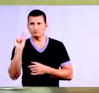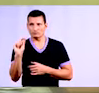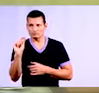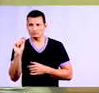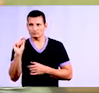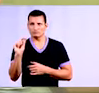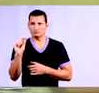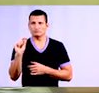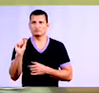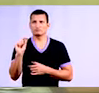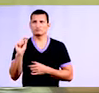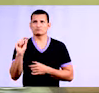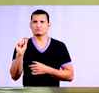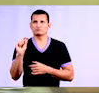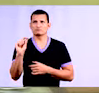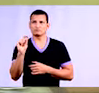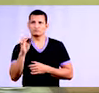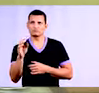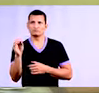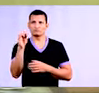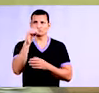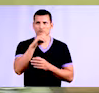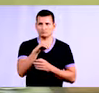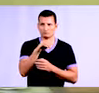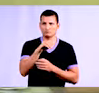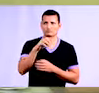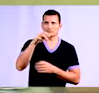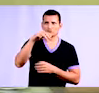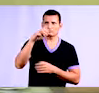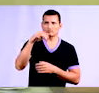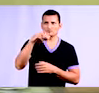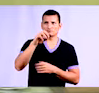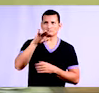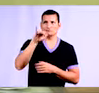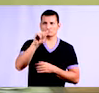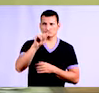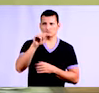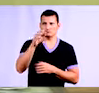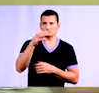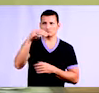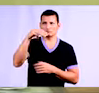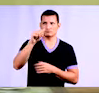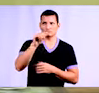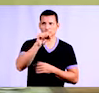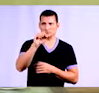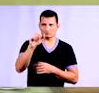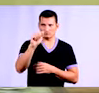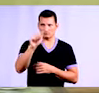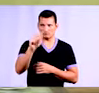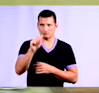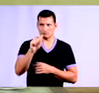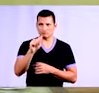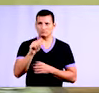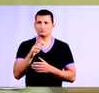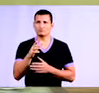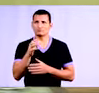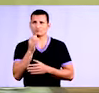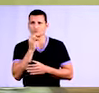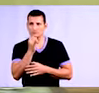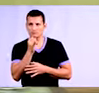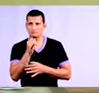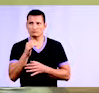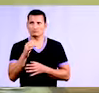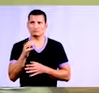ser colocados na memória de massa, tá certo? E quando o processo precisar desse